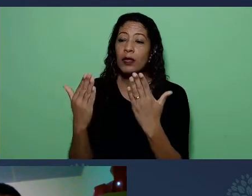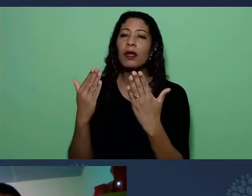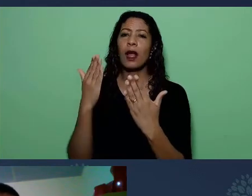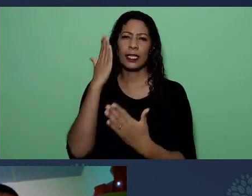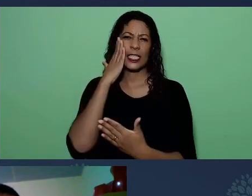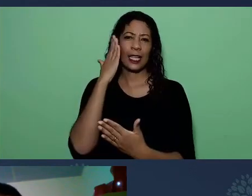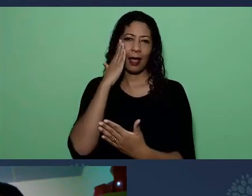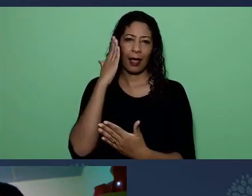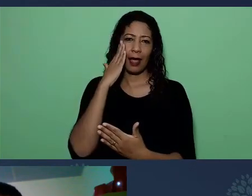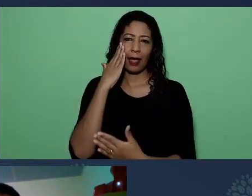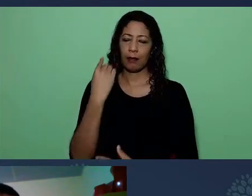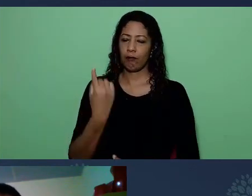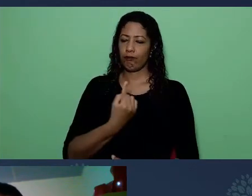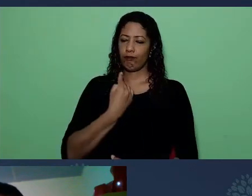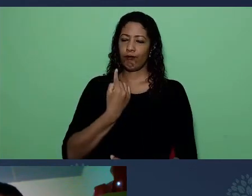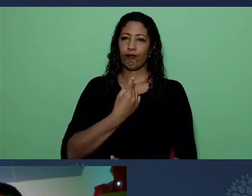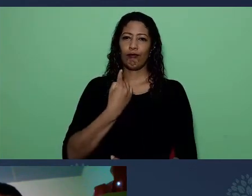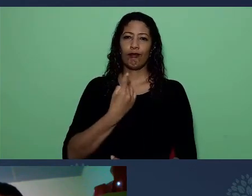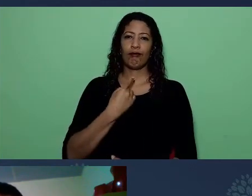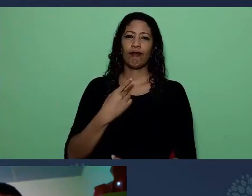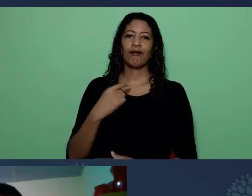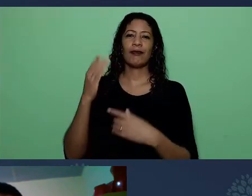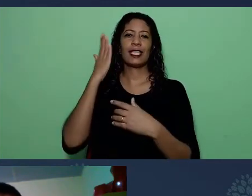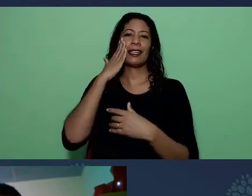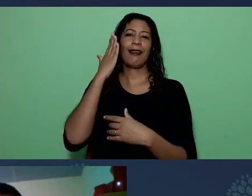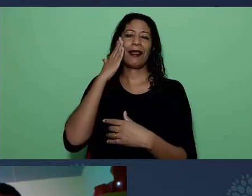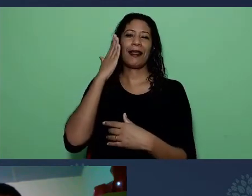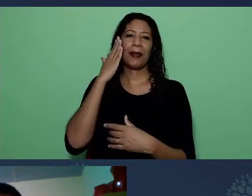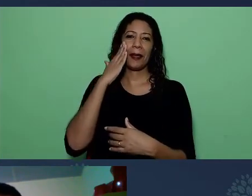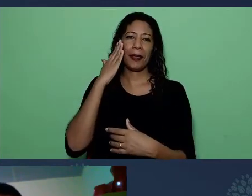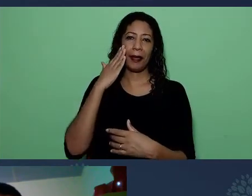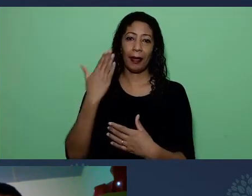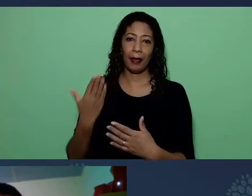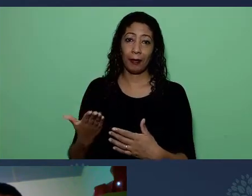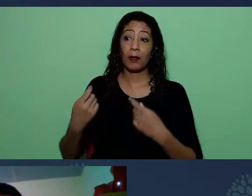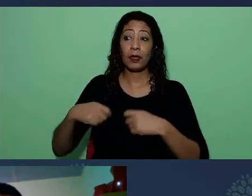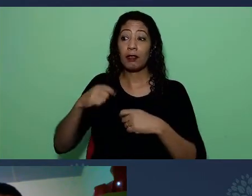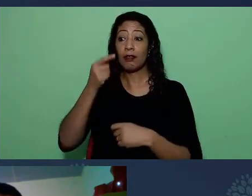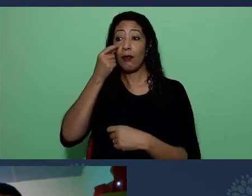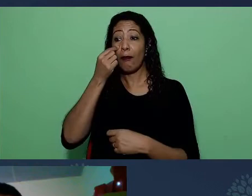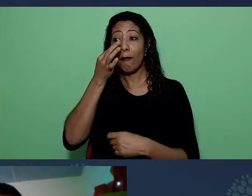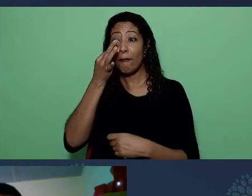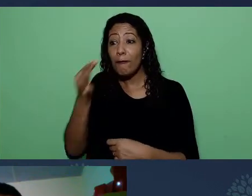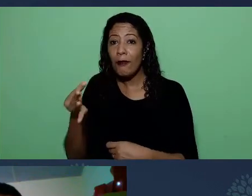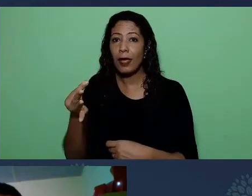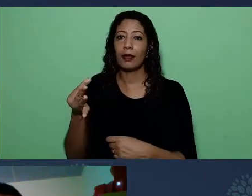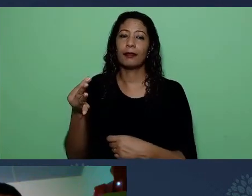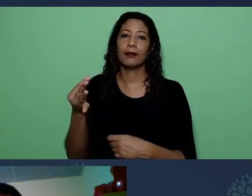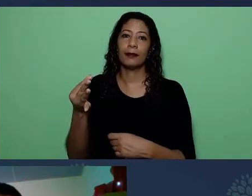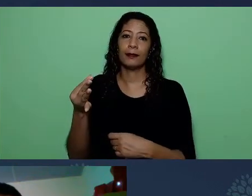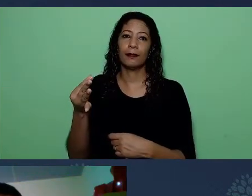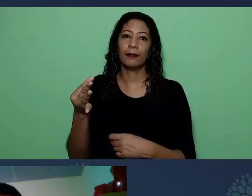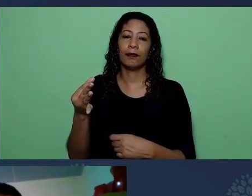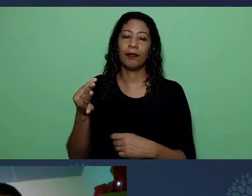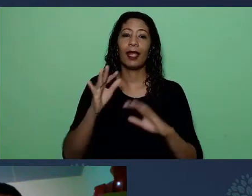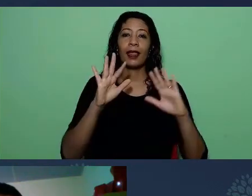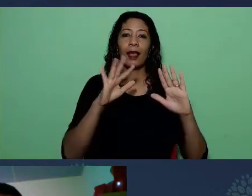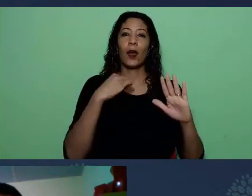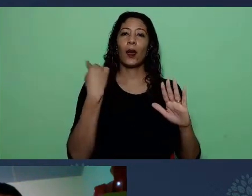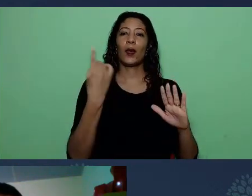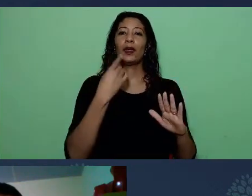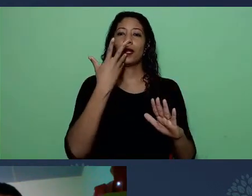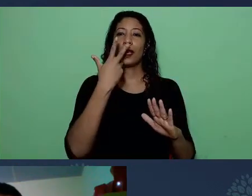usar sozinha o inalador pressurizado. Vejam bem, nós, os pediatras, né, nós tratamos muito